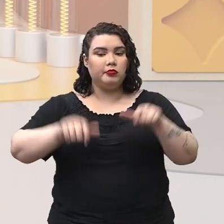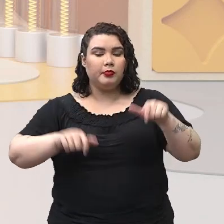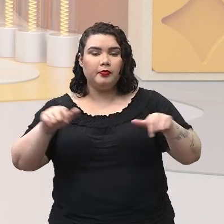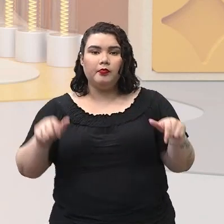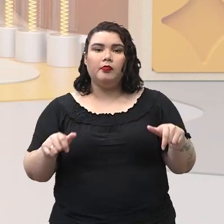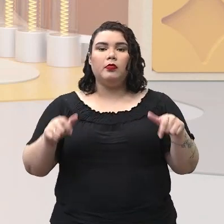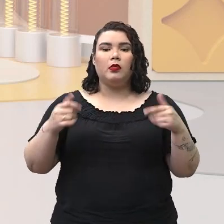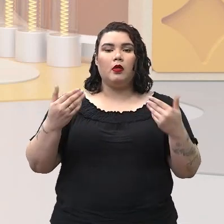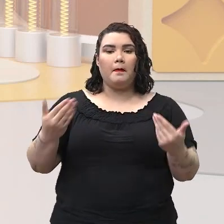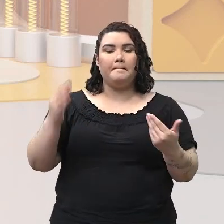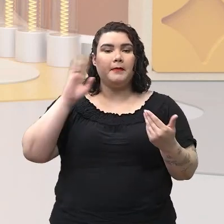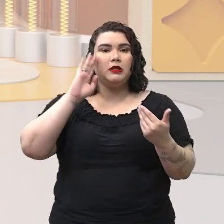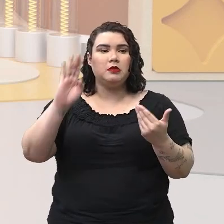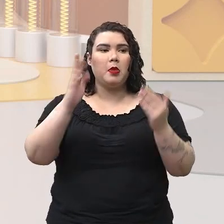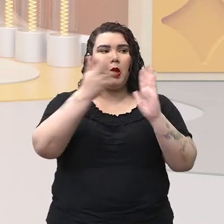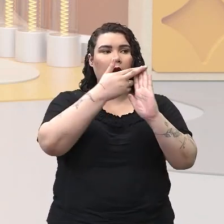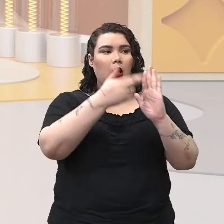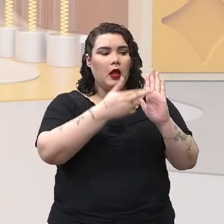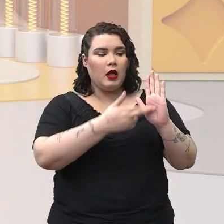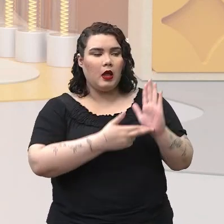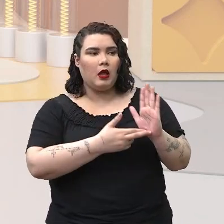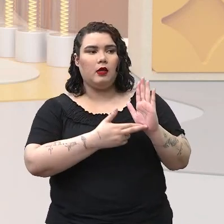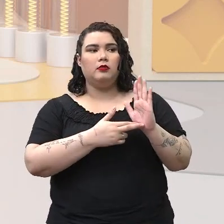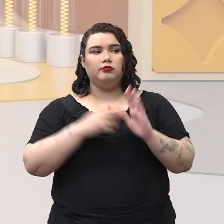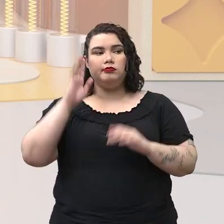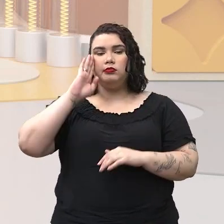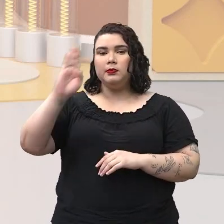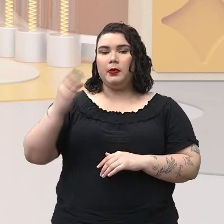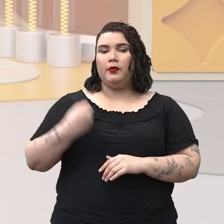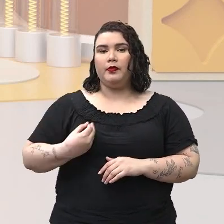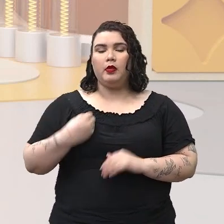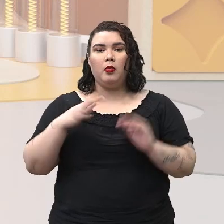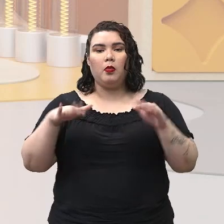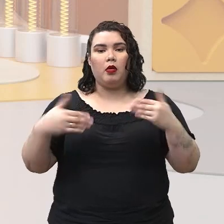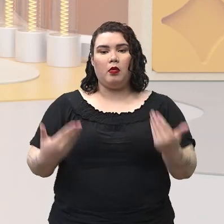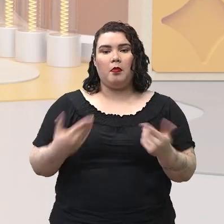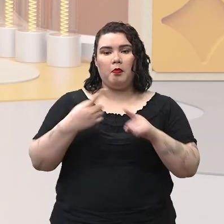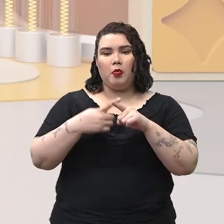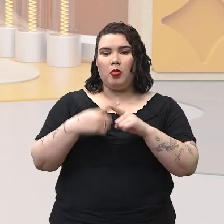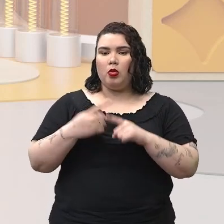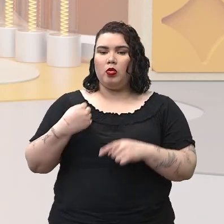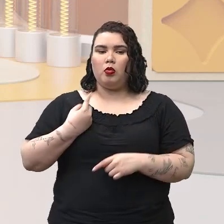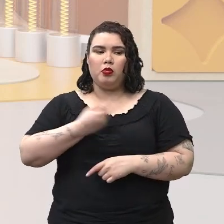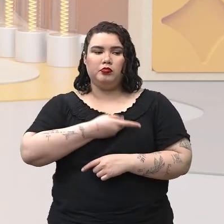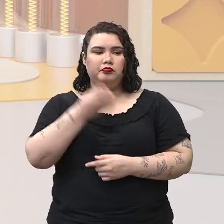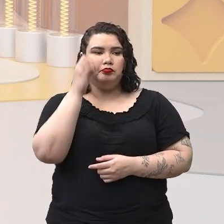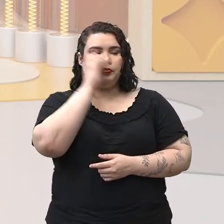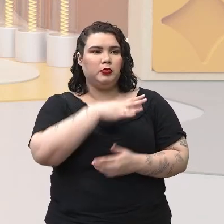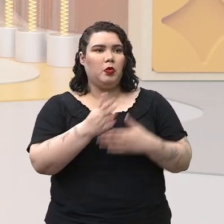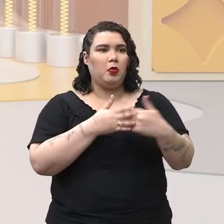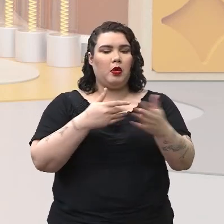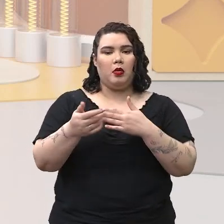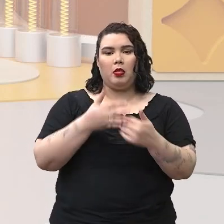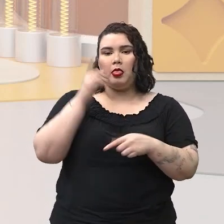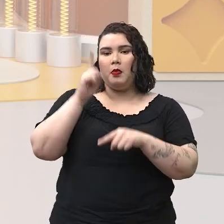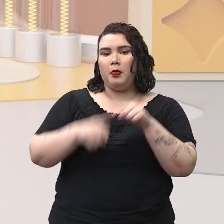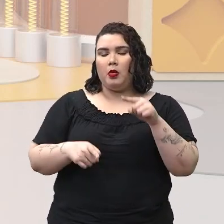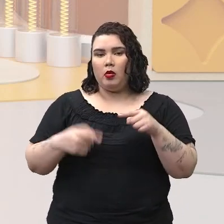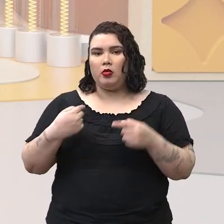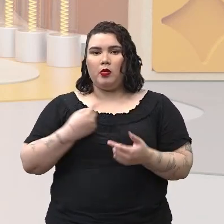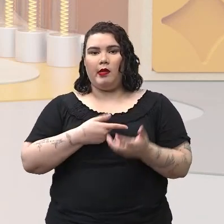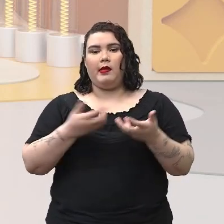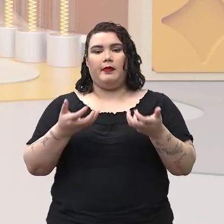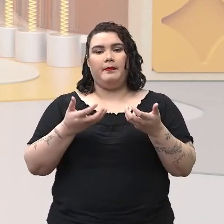que rege as regras que regem aqui a nossa vida? Né? Por que a gente não pode fazer qualquer coisa, né, que a gente queira por